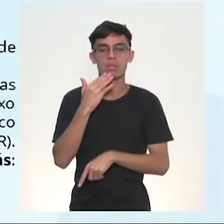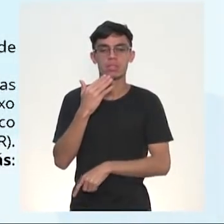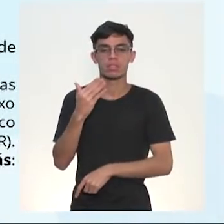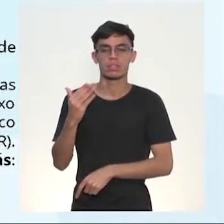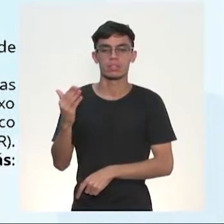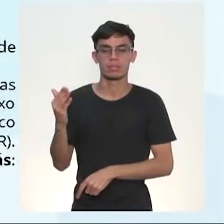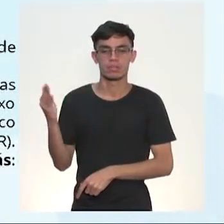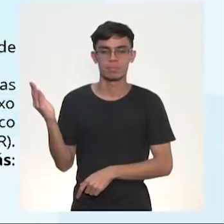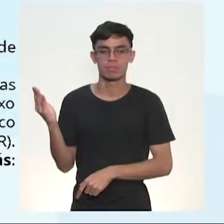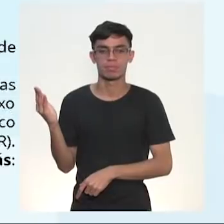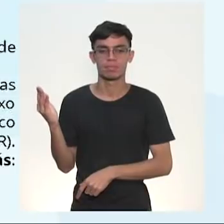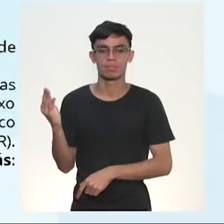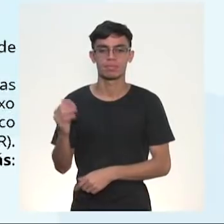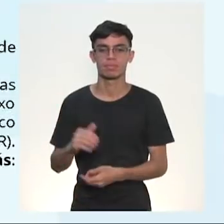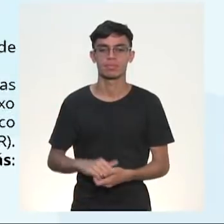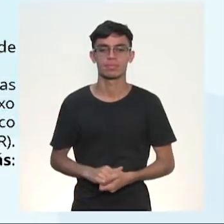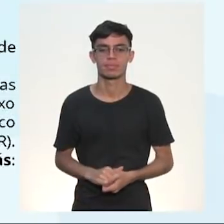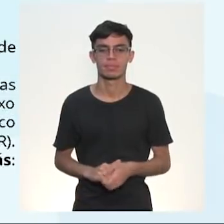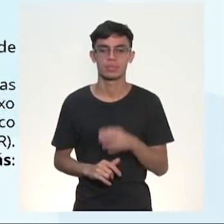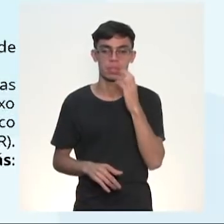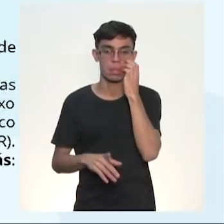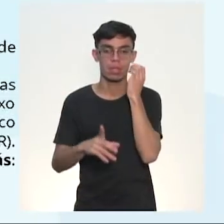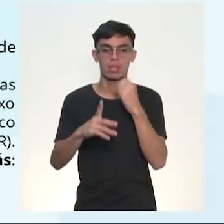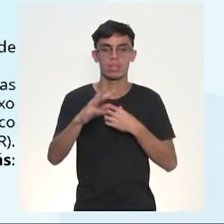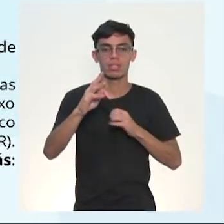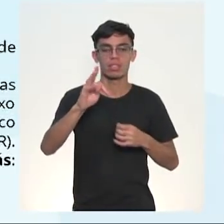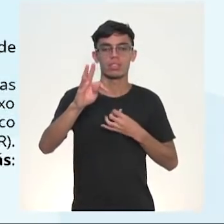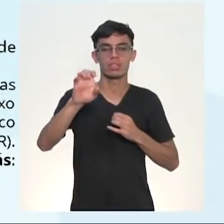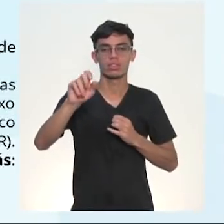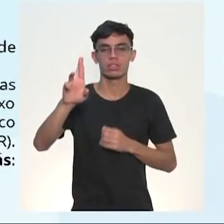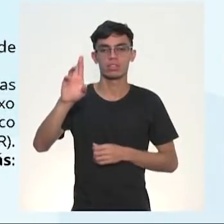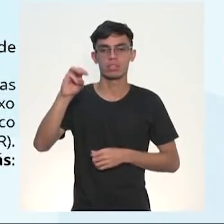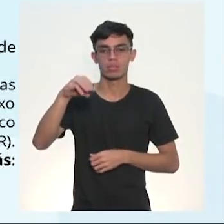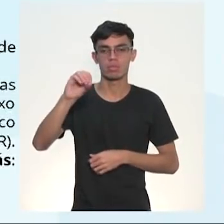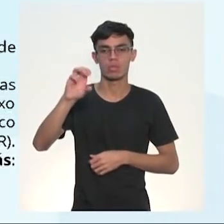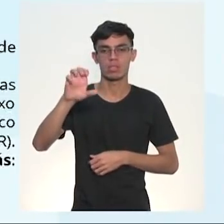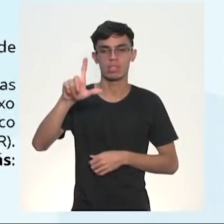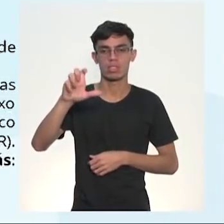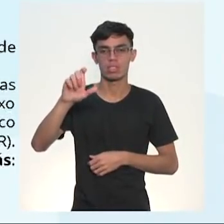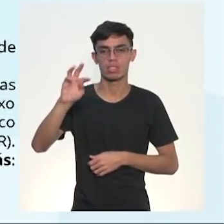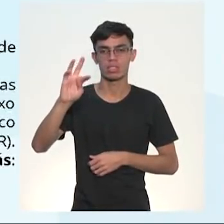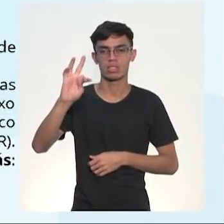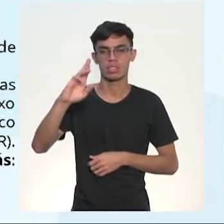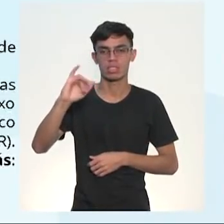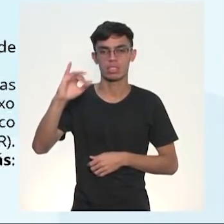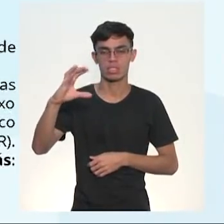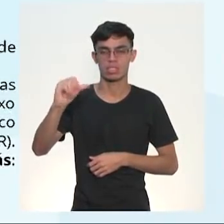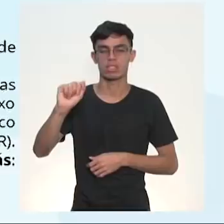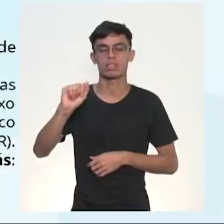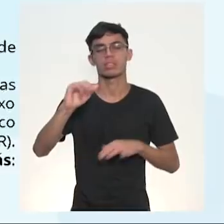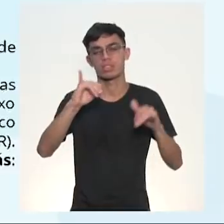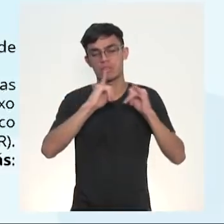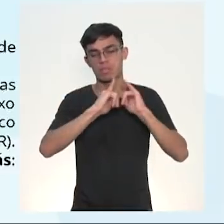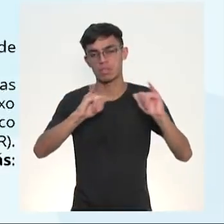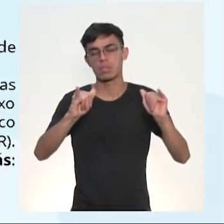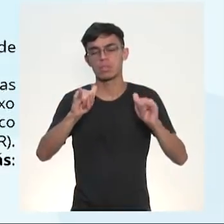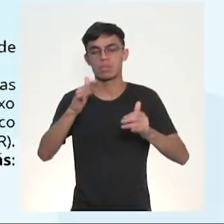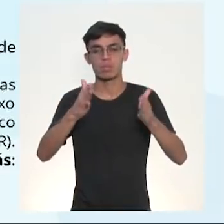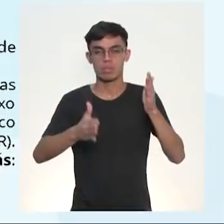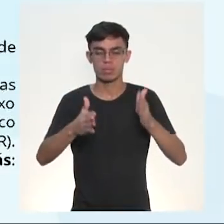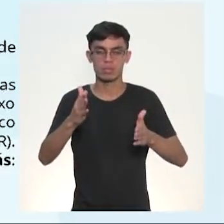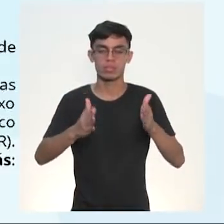tem a energia a partir da termoelétrica. Também a gente já falou sobre o funcionamento dela. Então Está falando bastante nessa época também